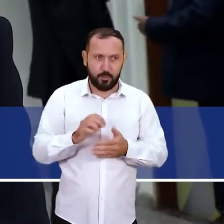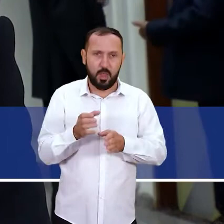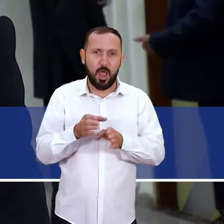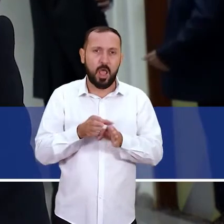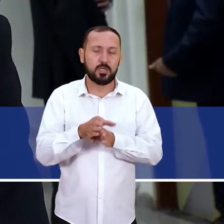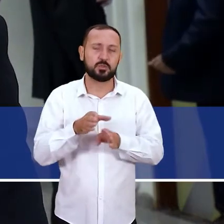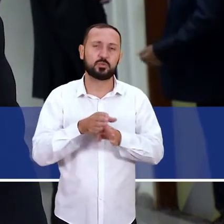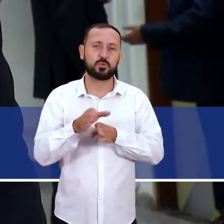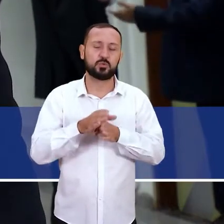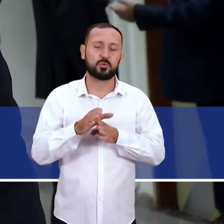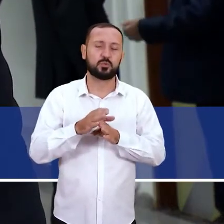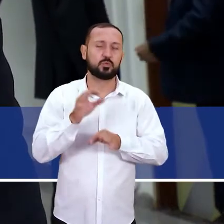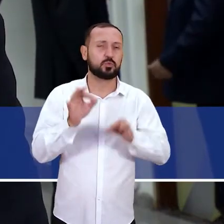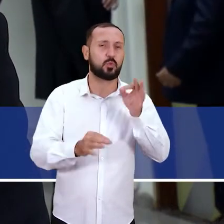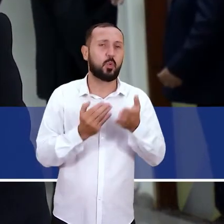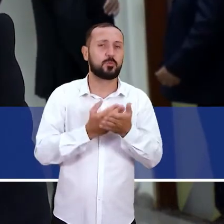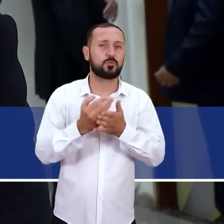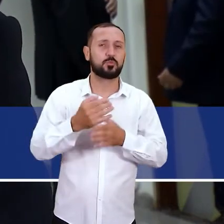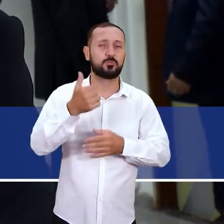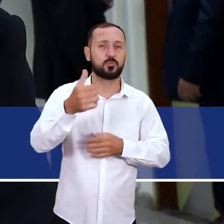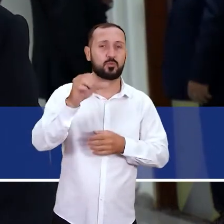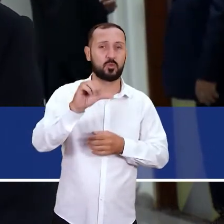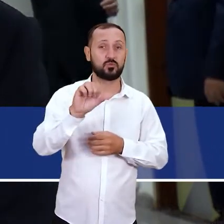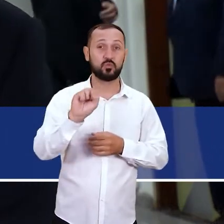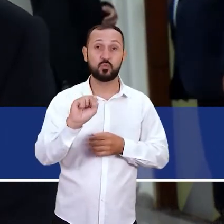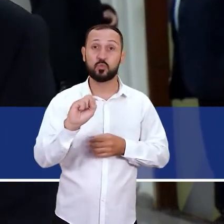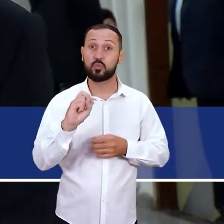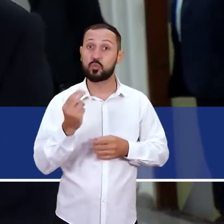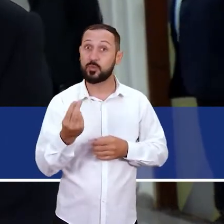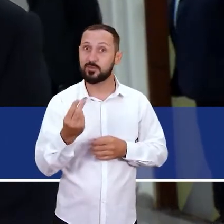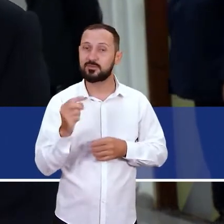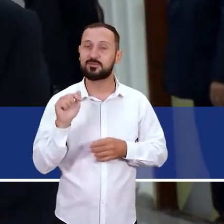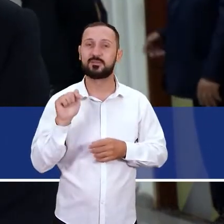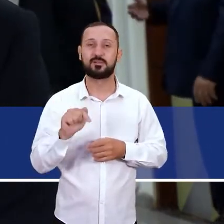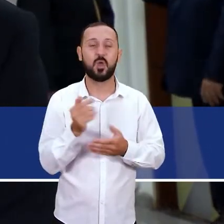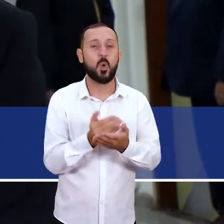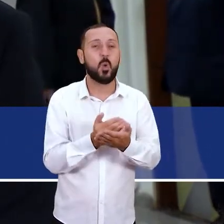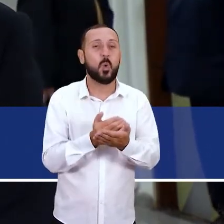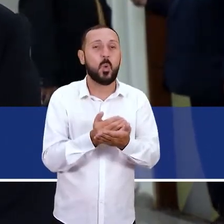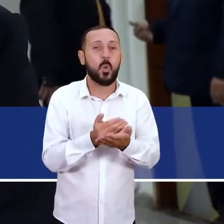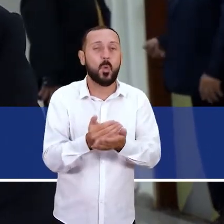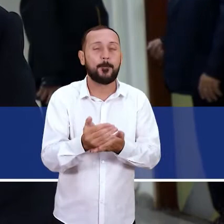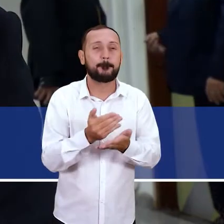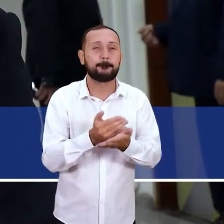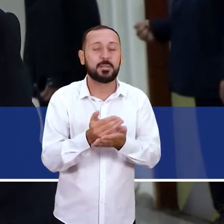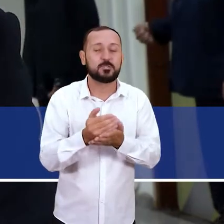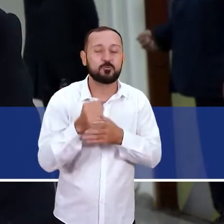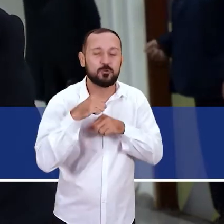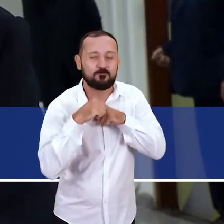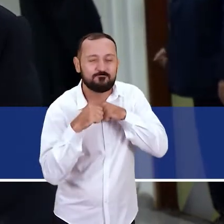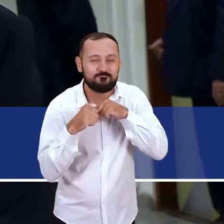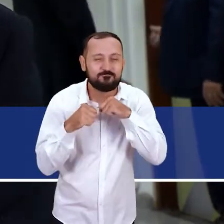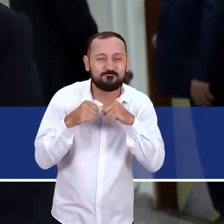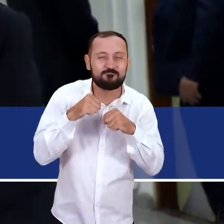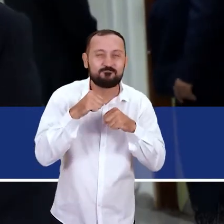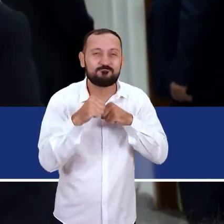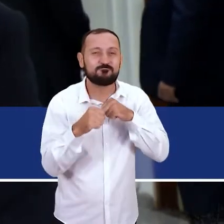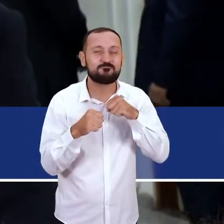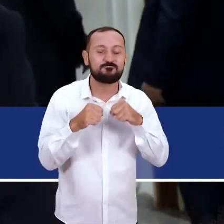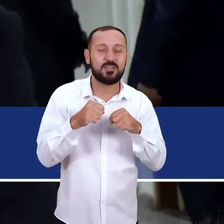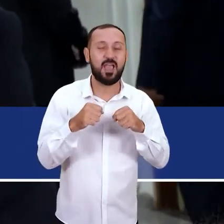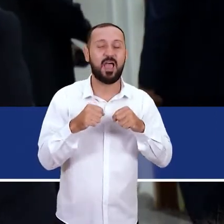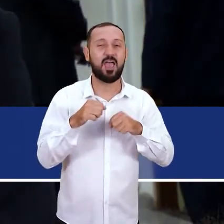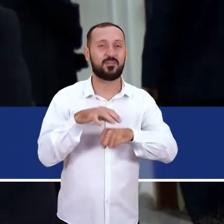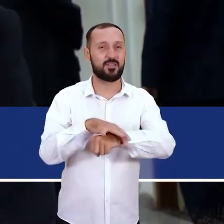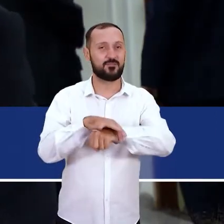assistência judiciária, se deu no ano de 1982. Ali está o início nascedouro da